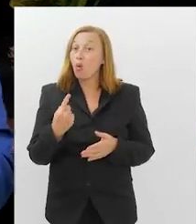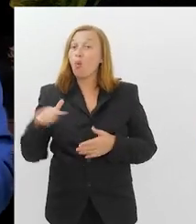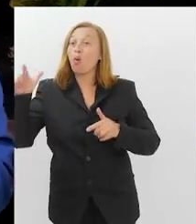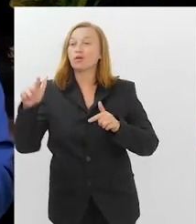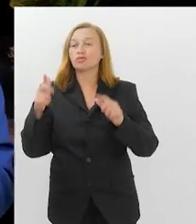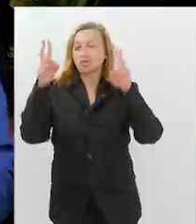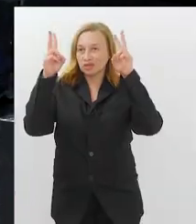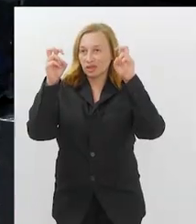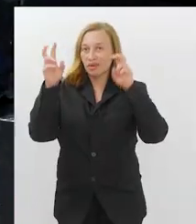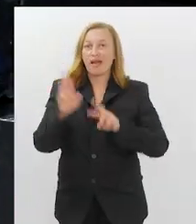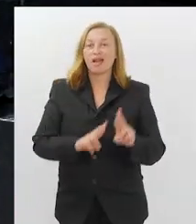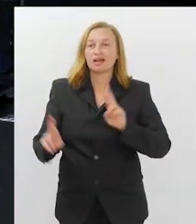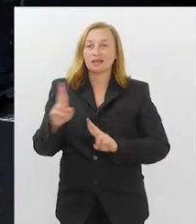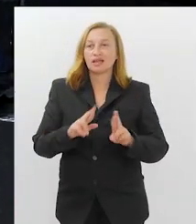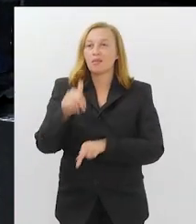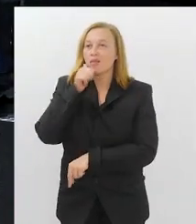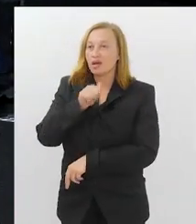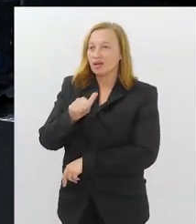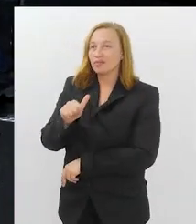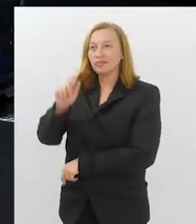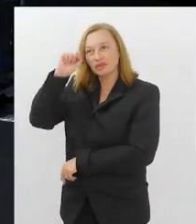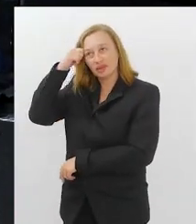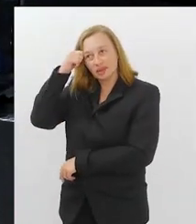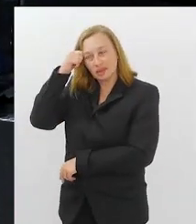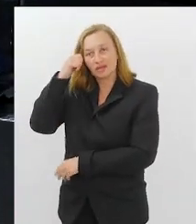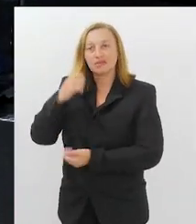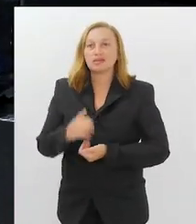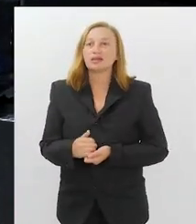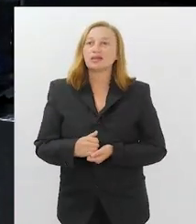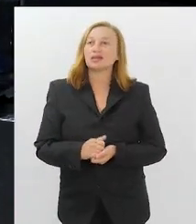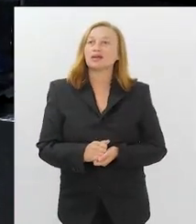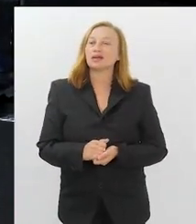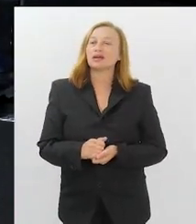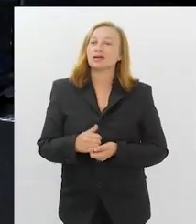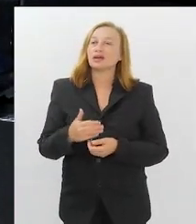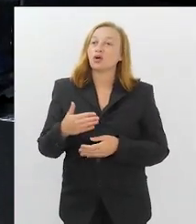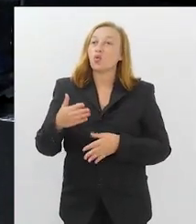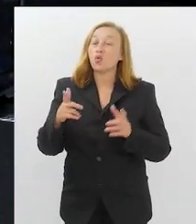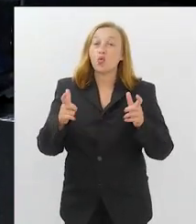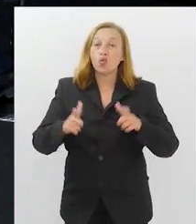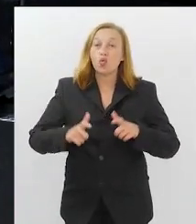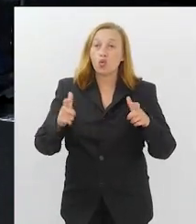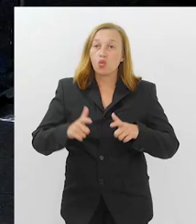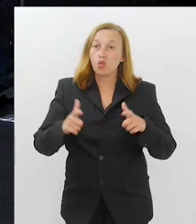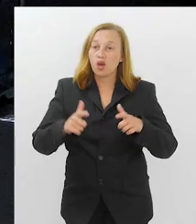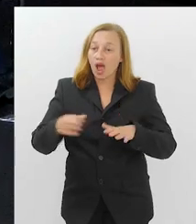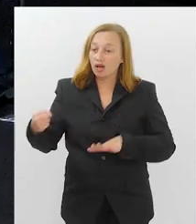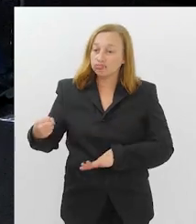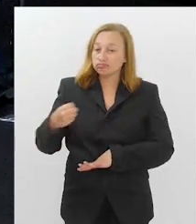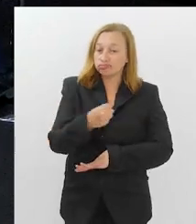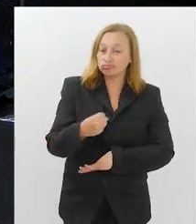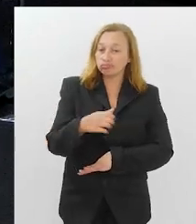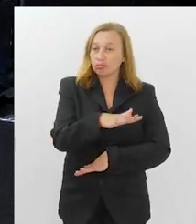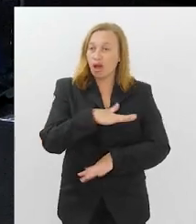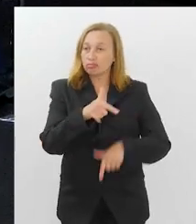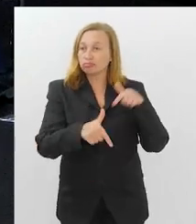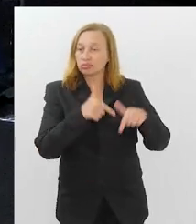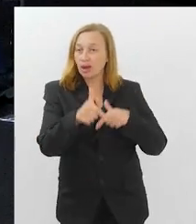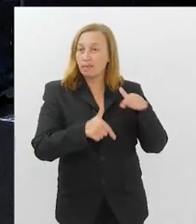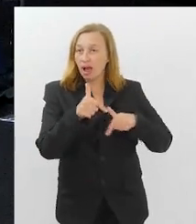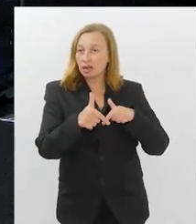outro tema em relação à mulher negra, né? A questão da participação, né? O lugar que ela ocupa no mercado em termos